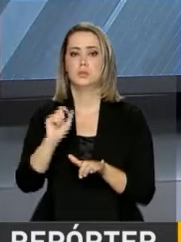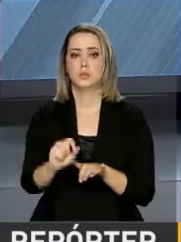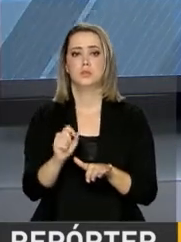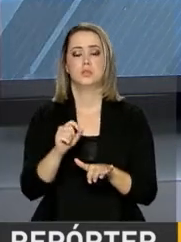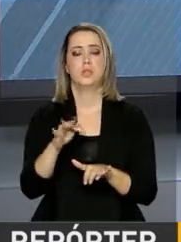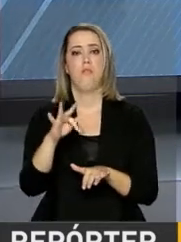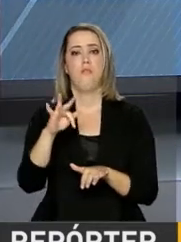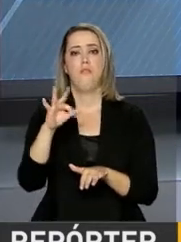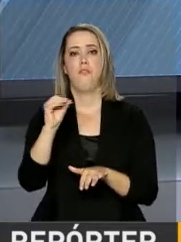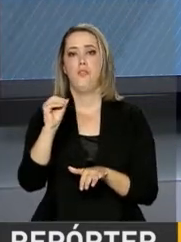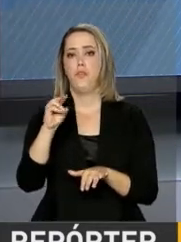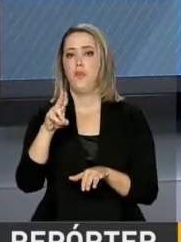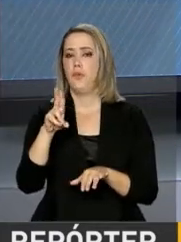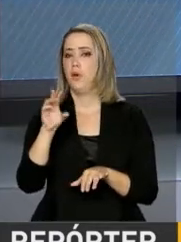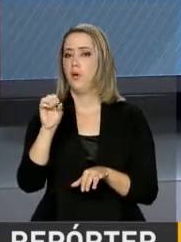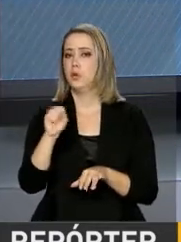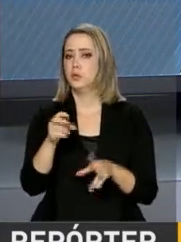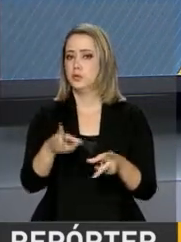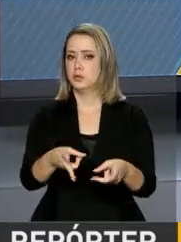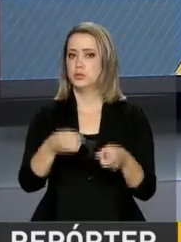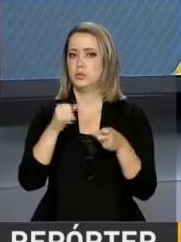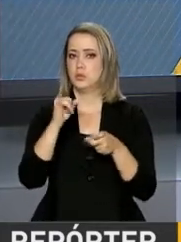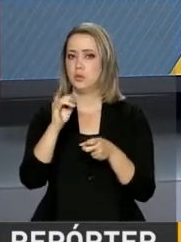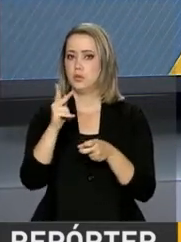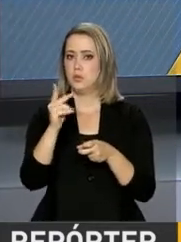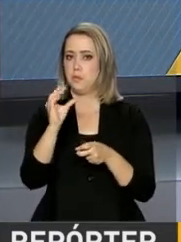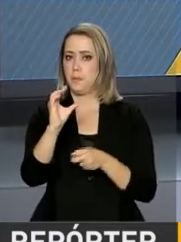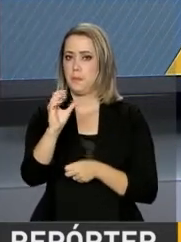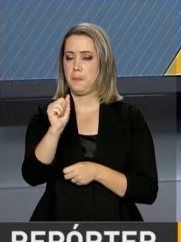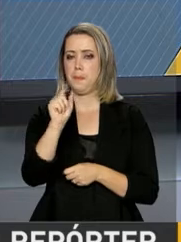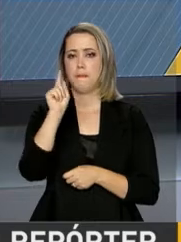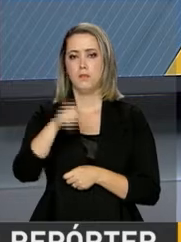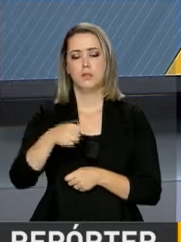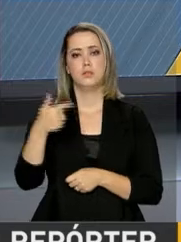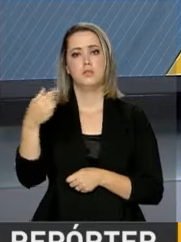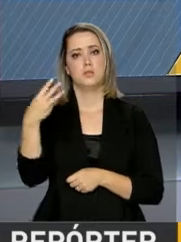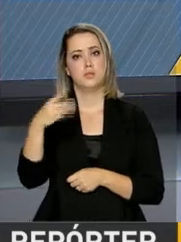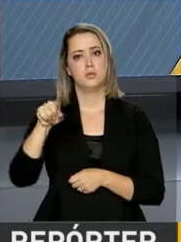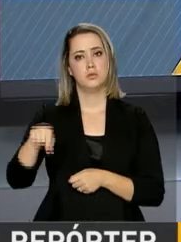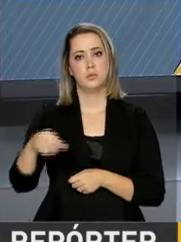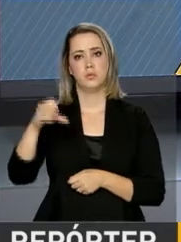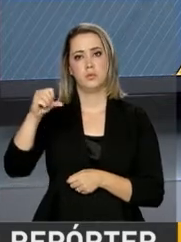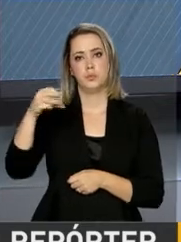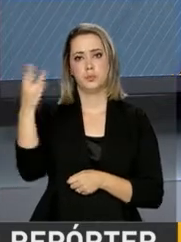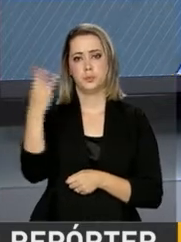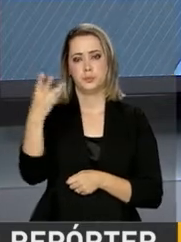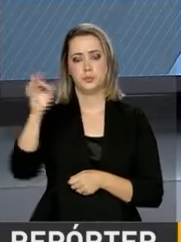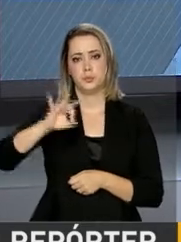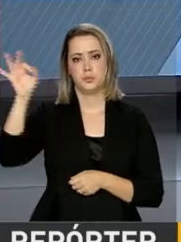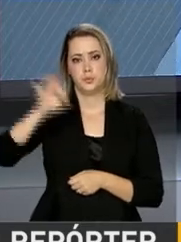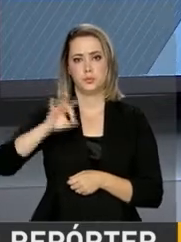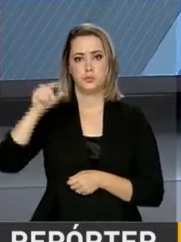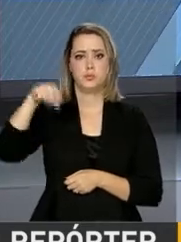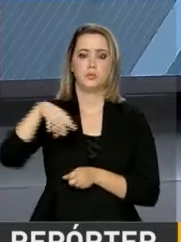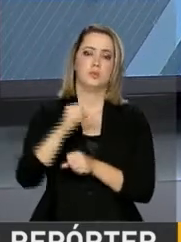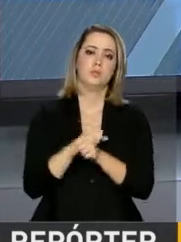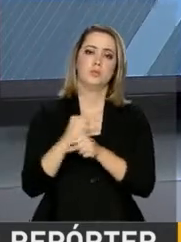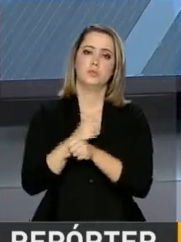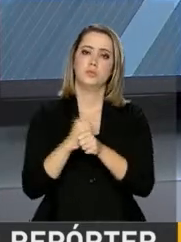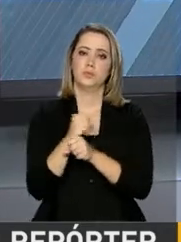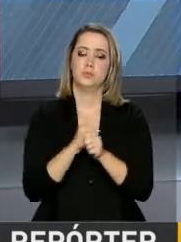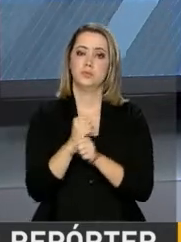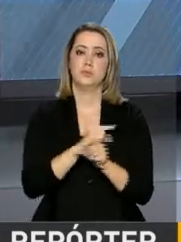a expectativa para o ipc s a agora é de 3,93 por cento em